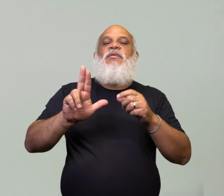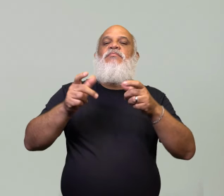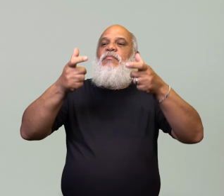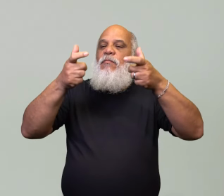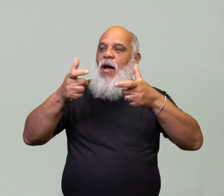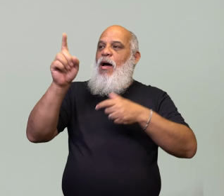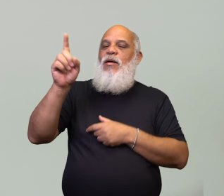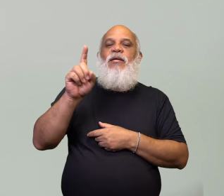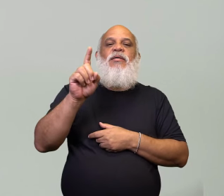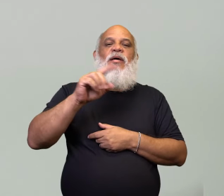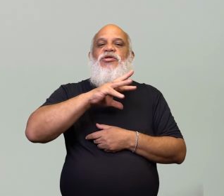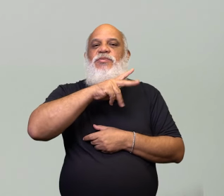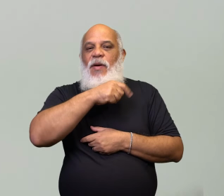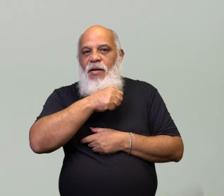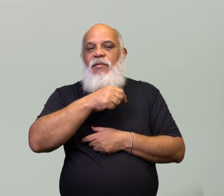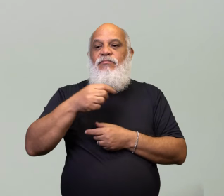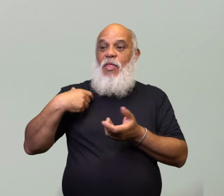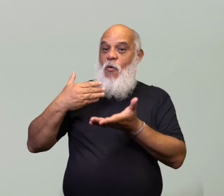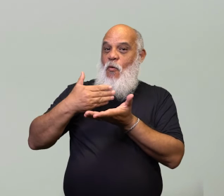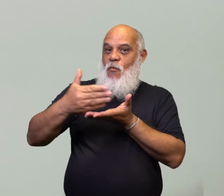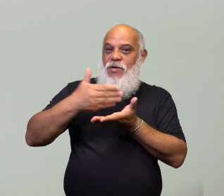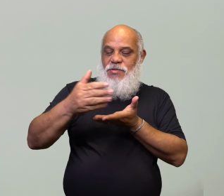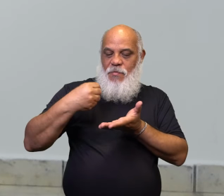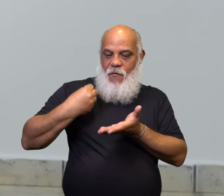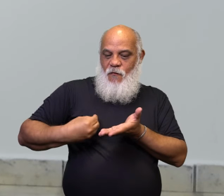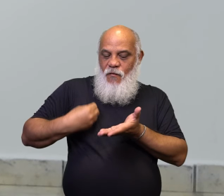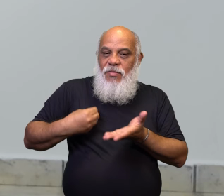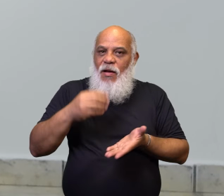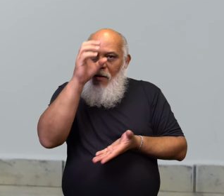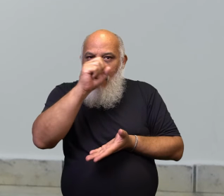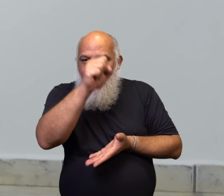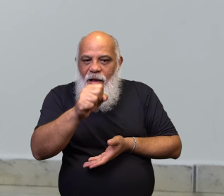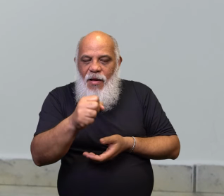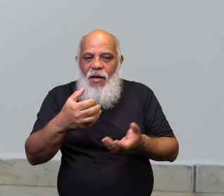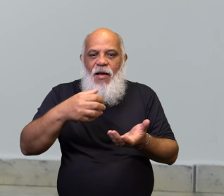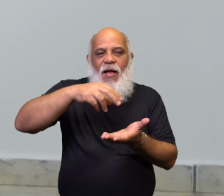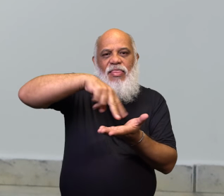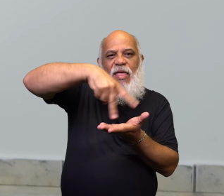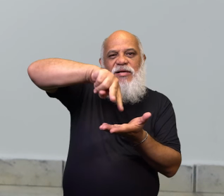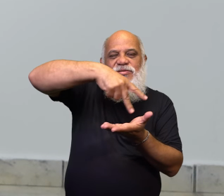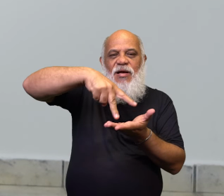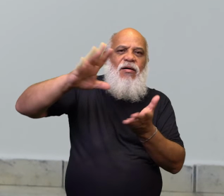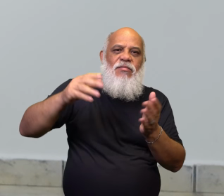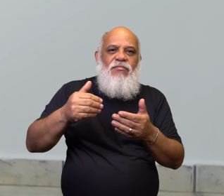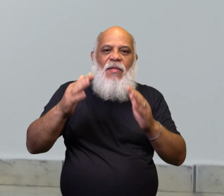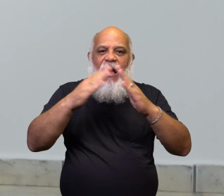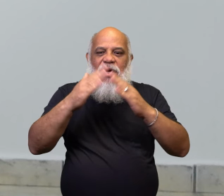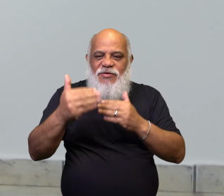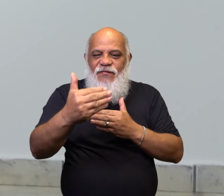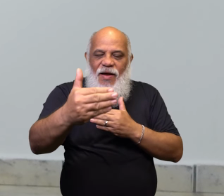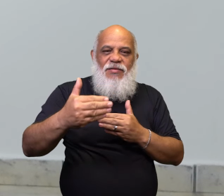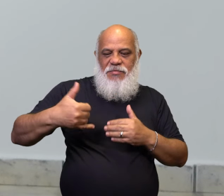cidade que se foi bem legal. Comecei a ver a minha história, uma dança. Na porta da minha casa, com meus